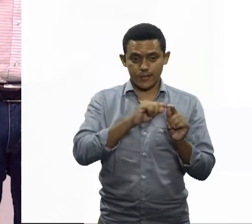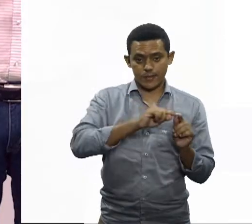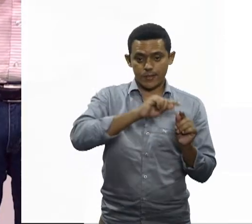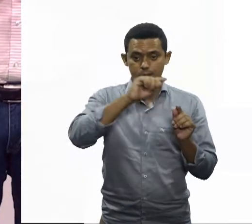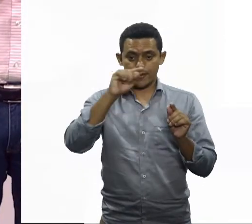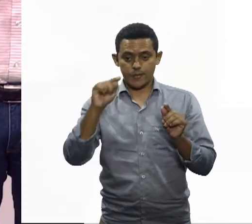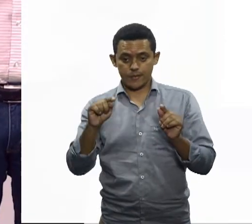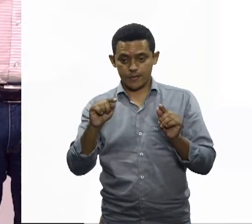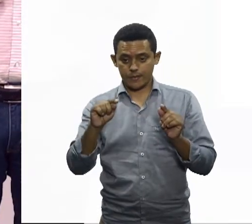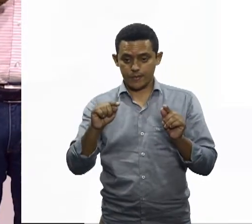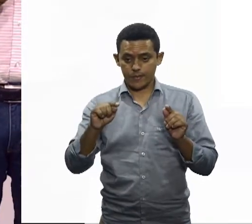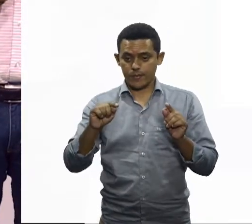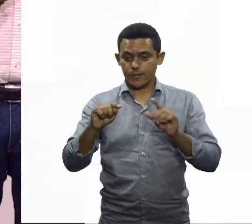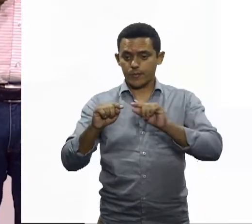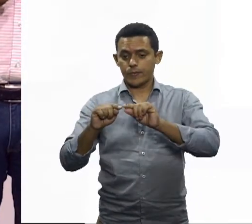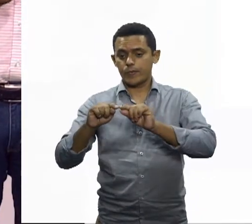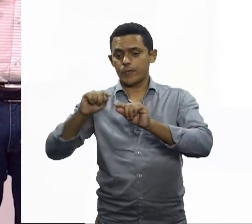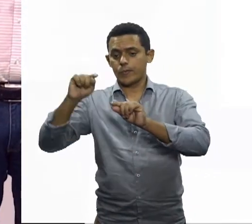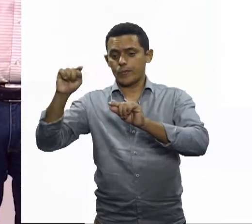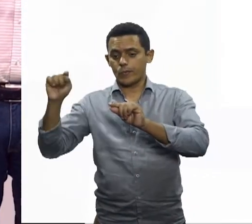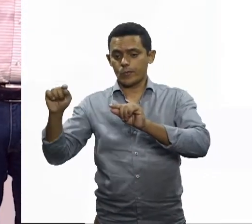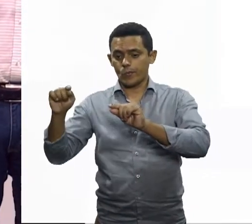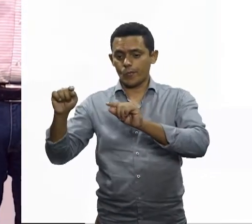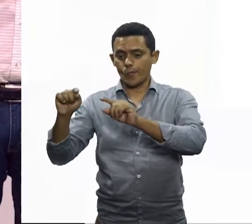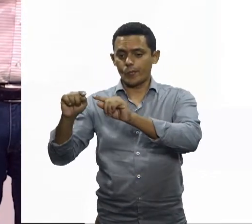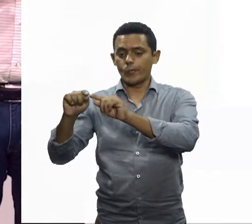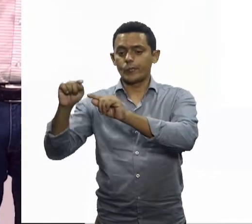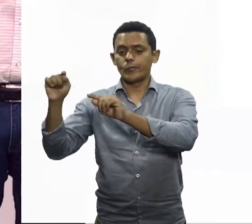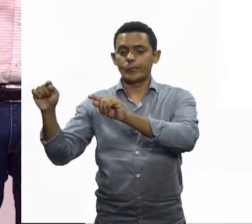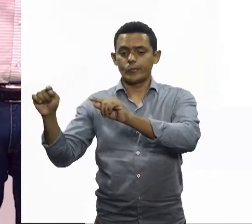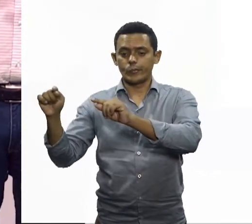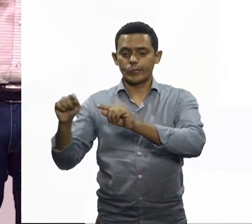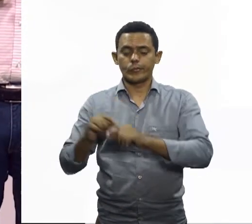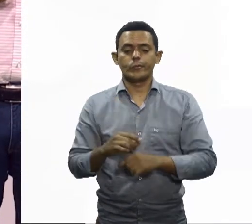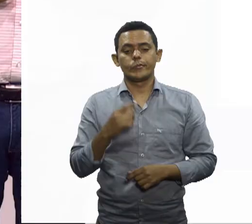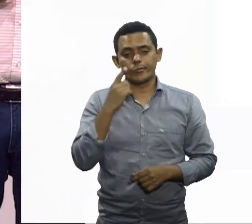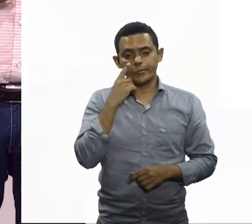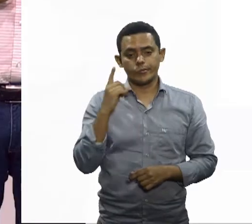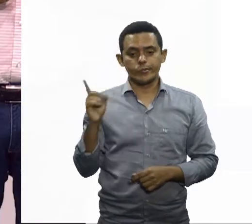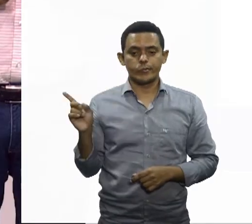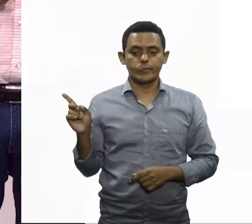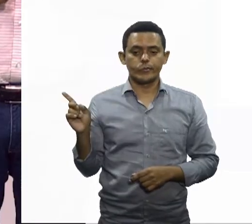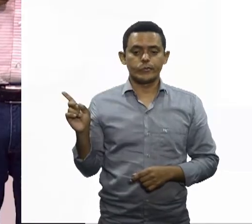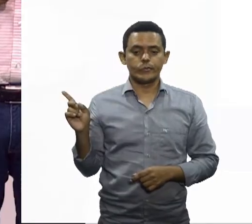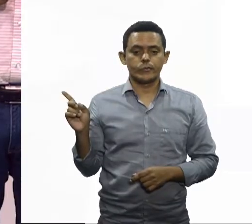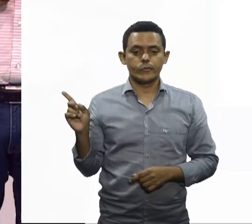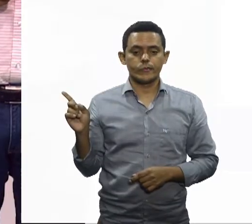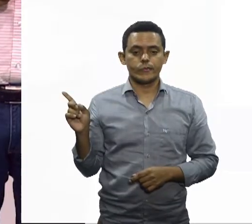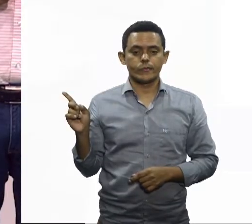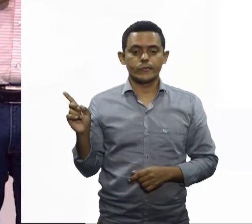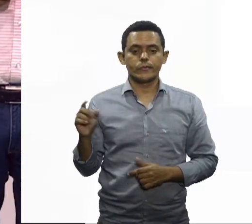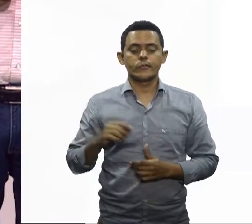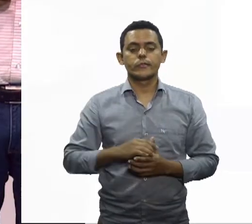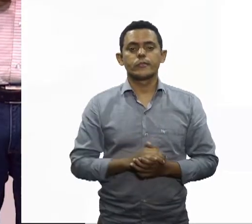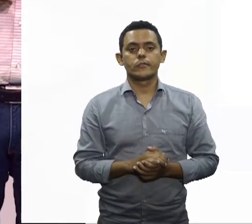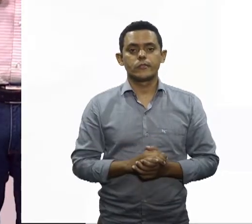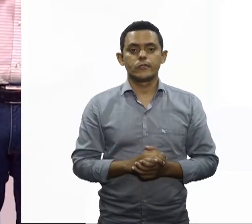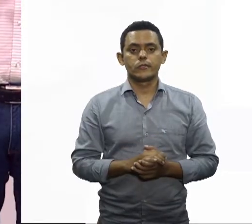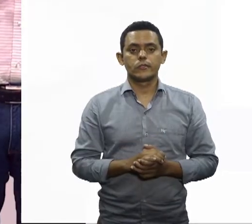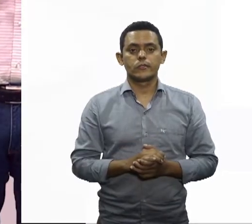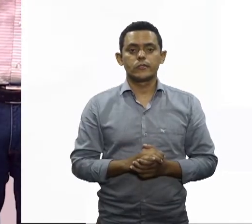passo de quilômetro para hectômetro, então eu vou multiplicar por 10. Se eu passo de hectômetro para decâmetro, eu também vou multiplicar por